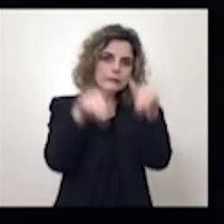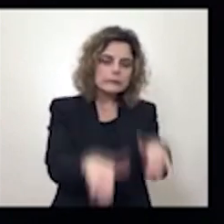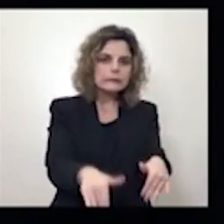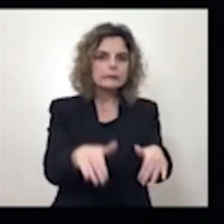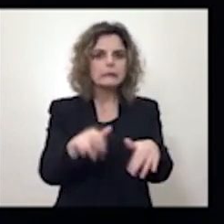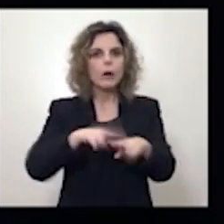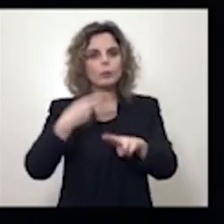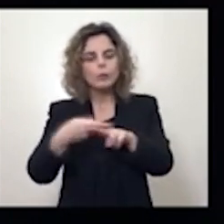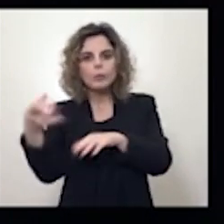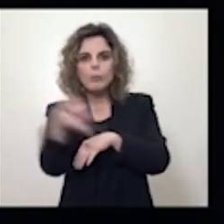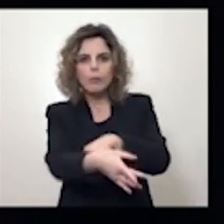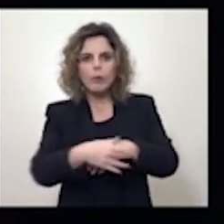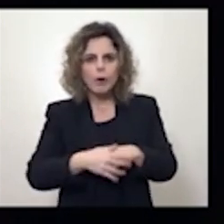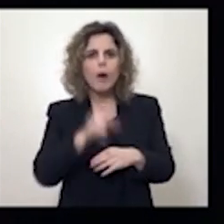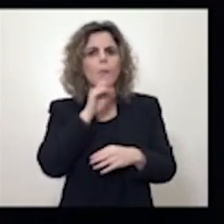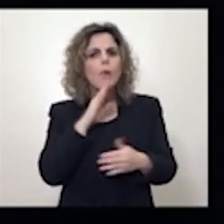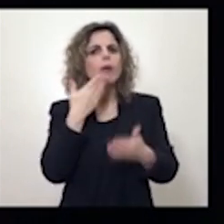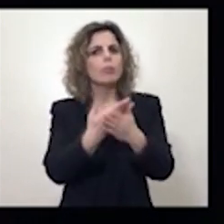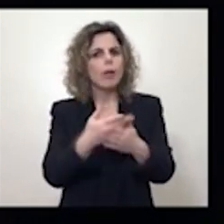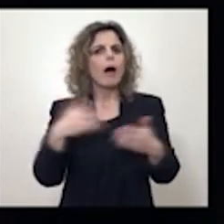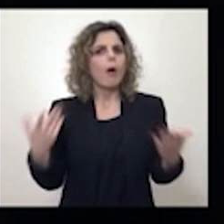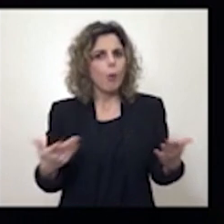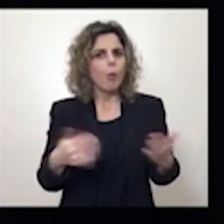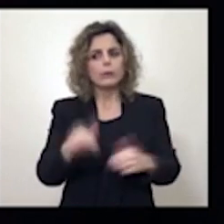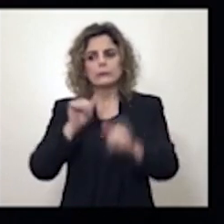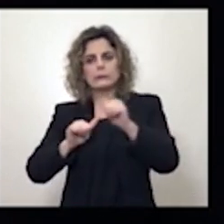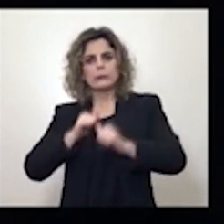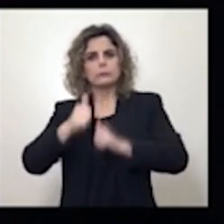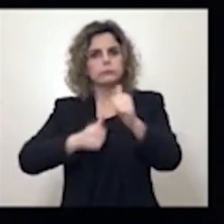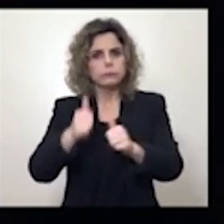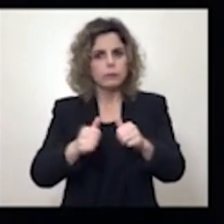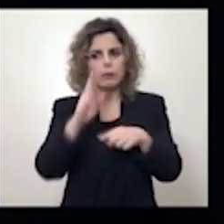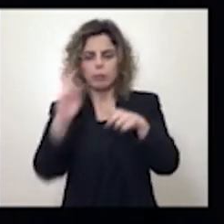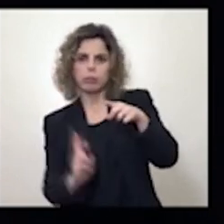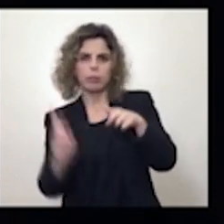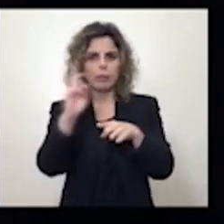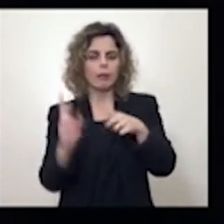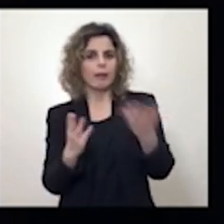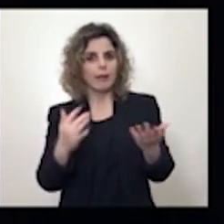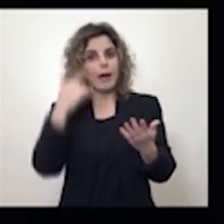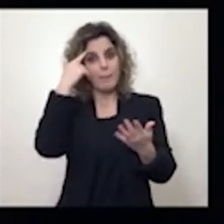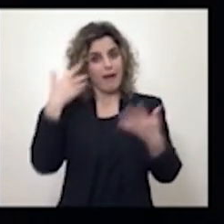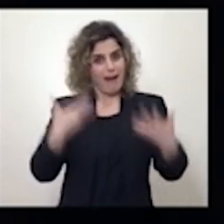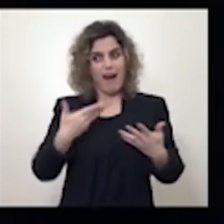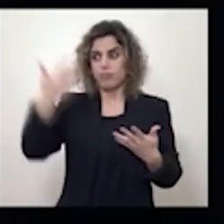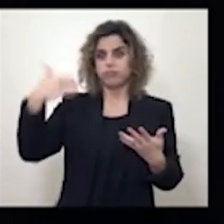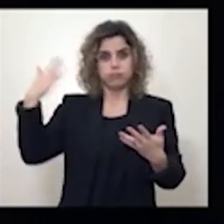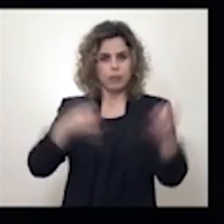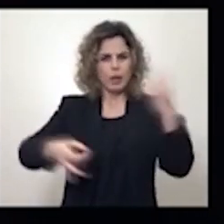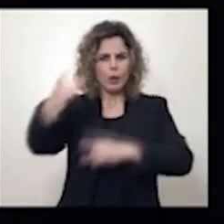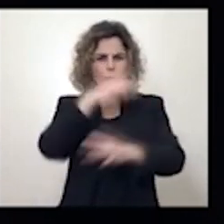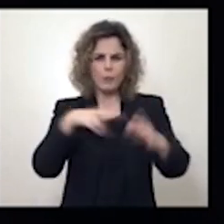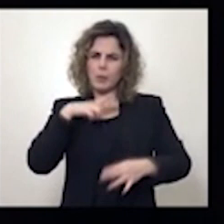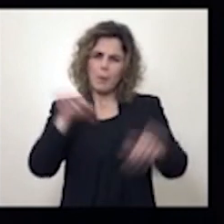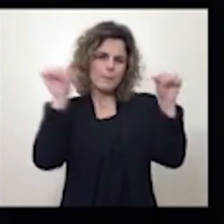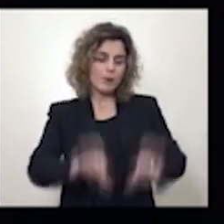dizer que não há recaída ou recuo e os números que nos colocaram no lugar de piores da Europa e